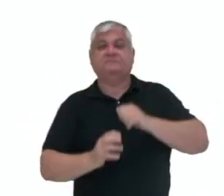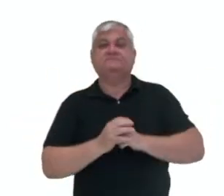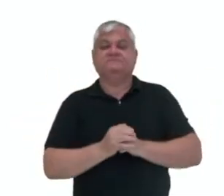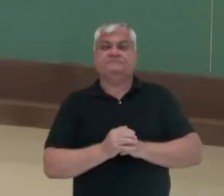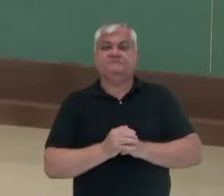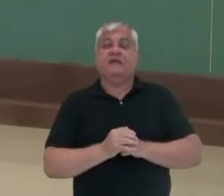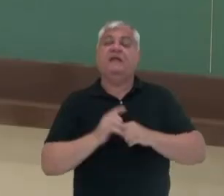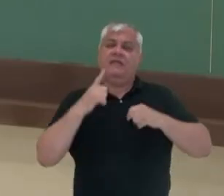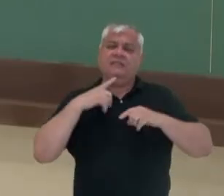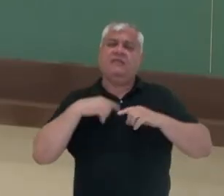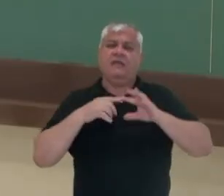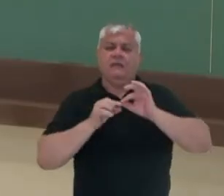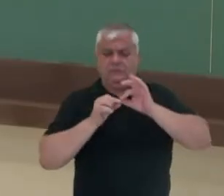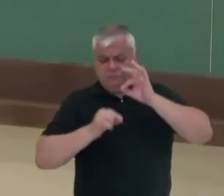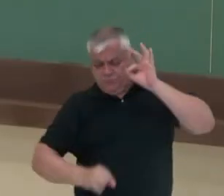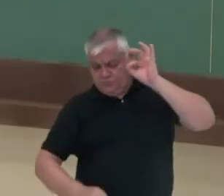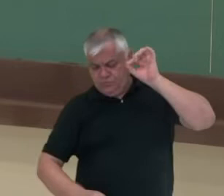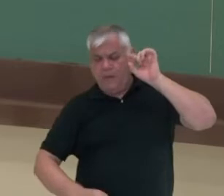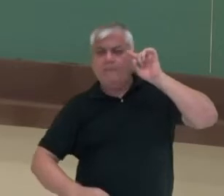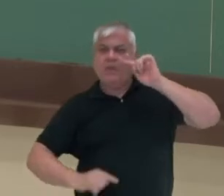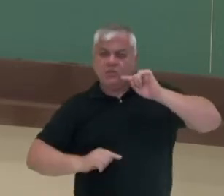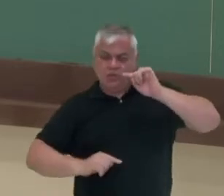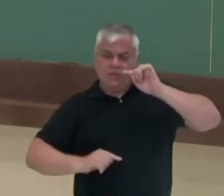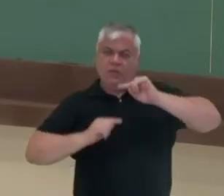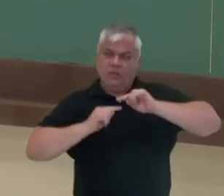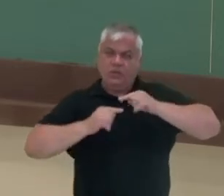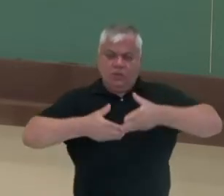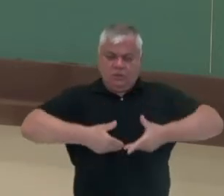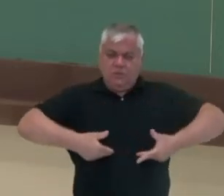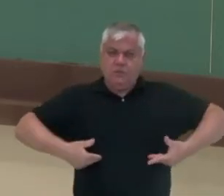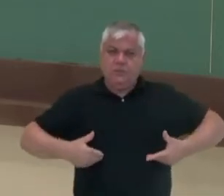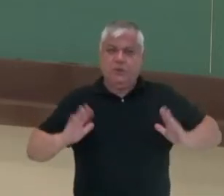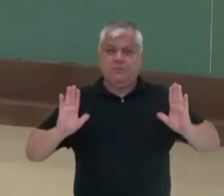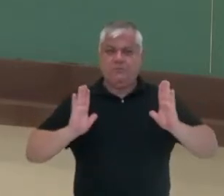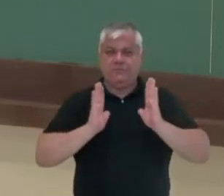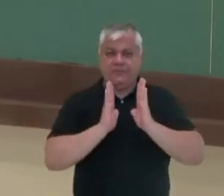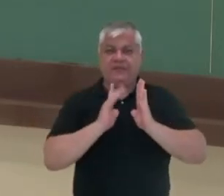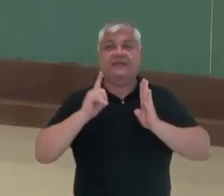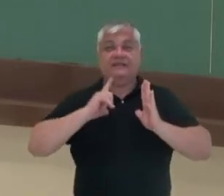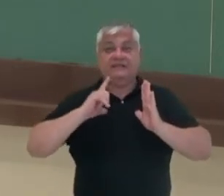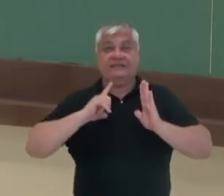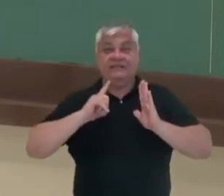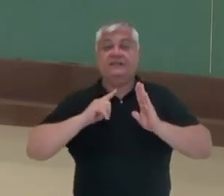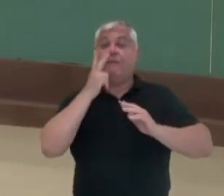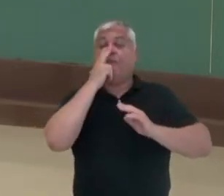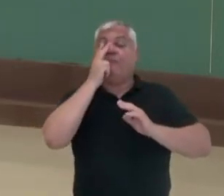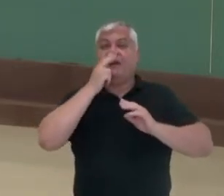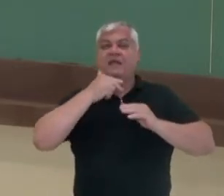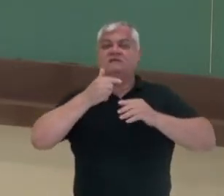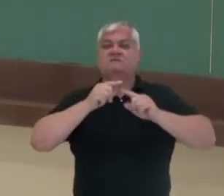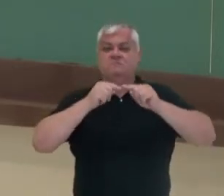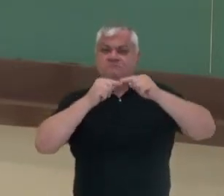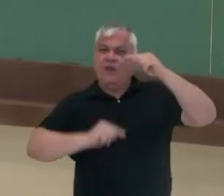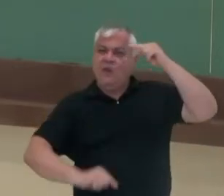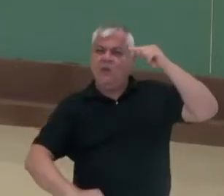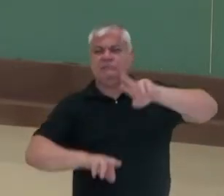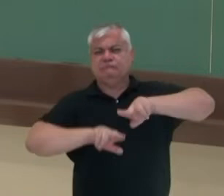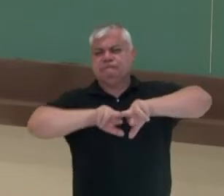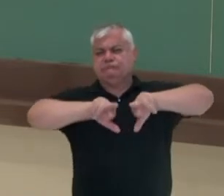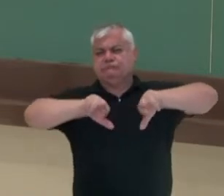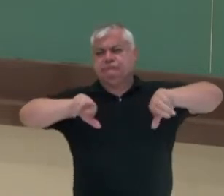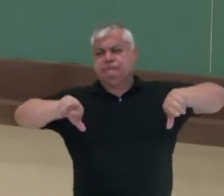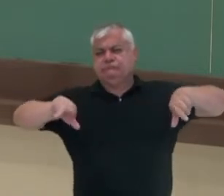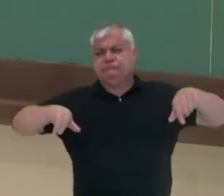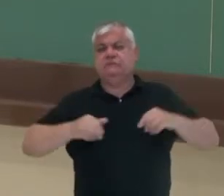Tem camiseta mais curta, camiseta mais comprida, né? Tem a baby look, tem a mais comprida, tem gente que gosta daquela camisetona lá embaixo. E o que que